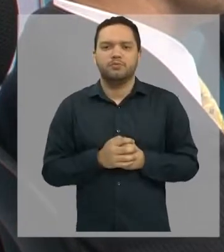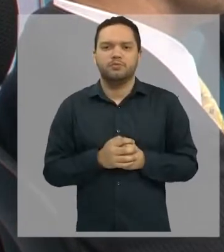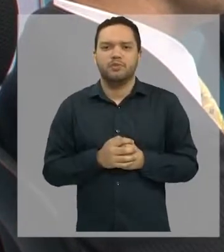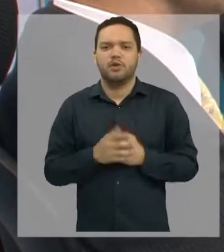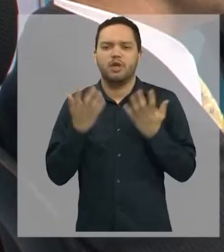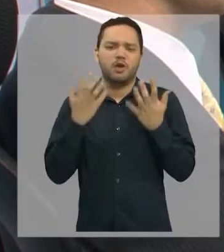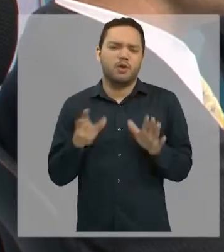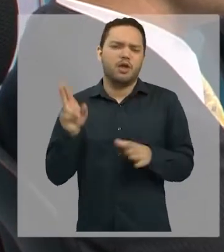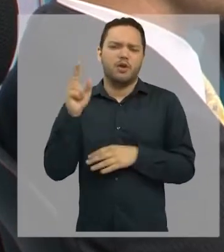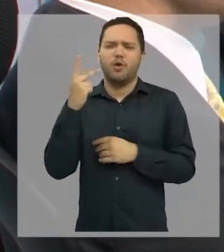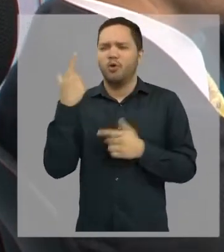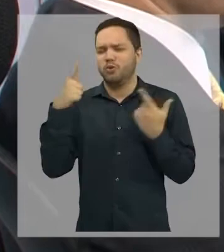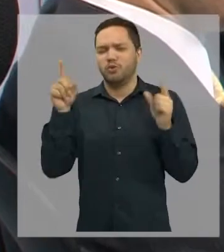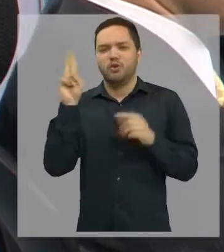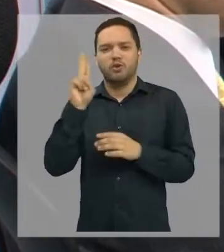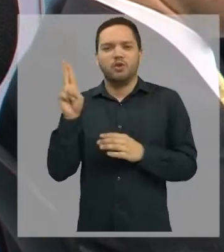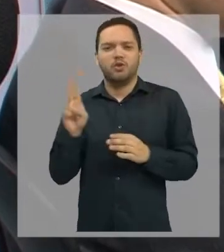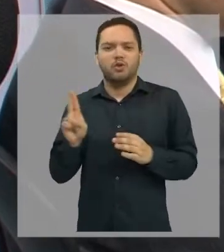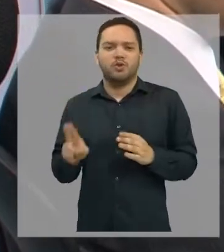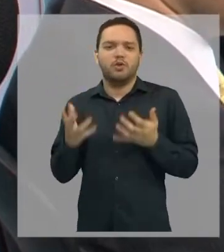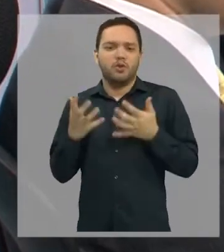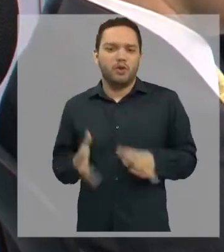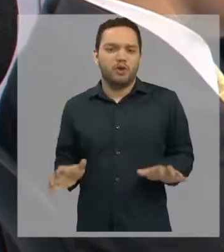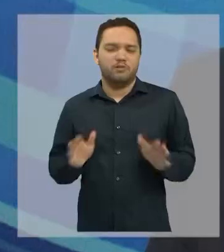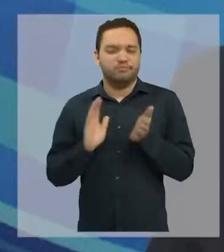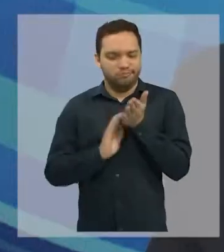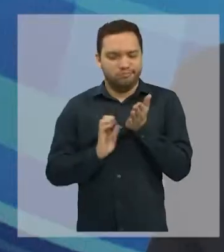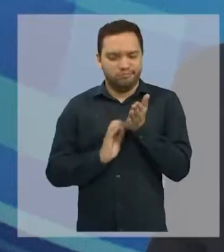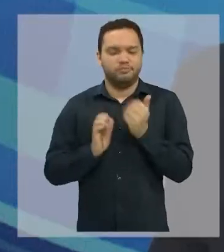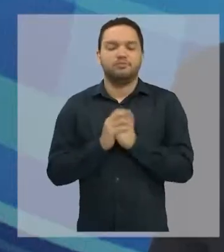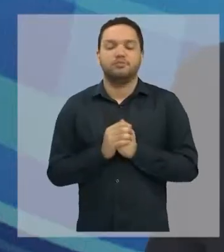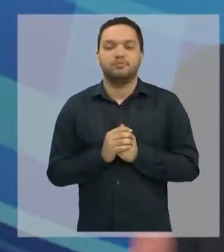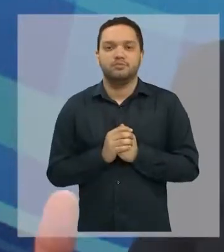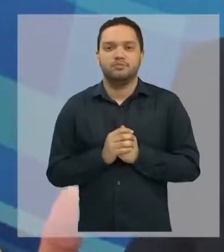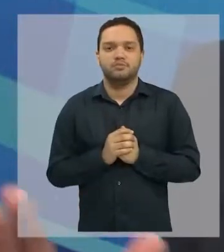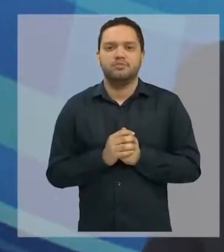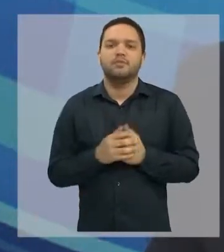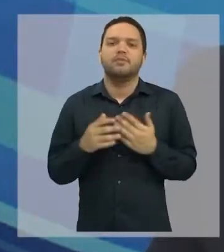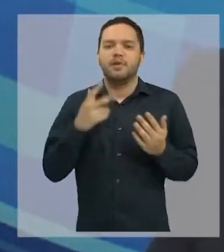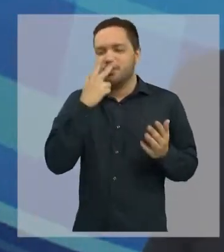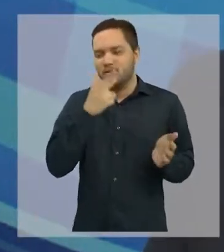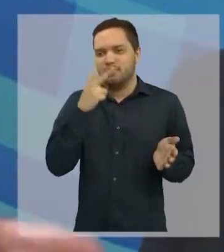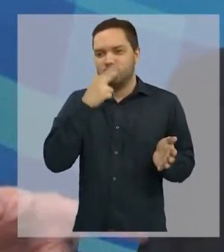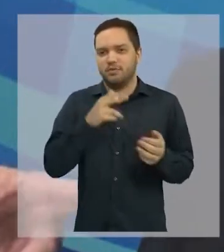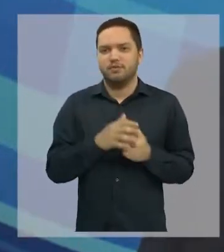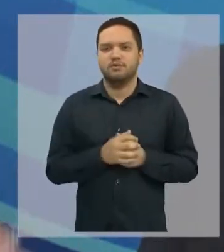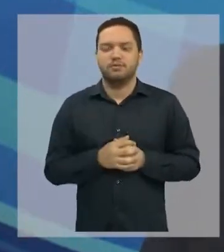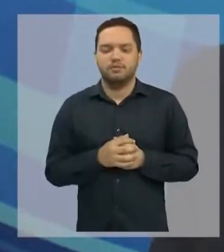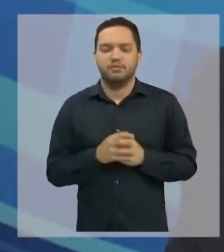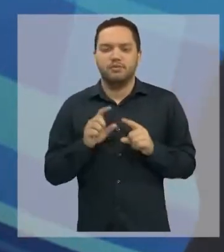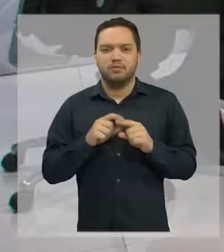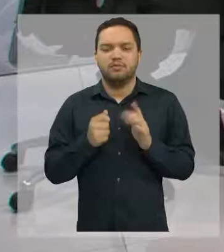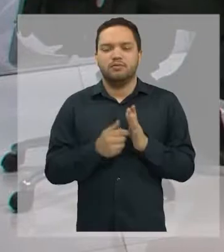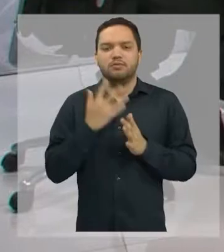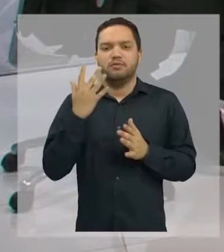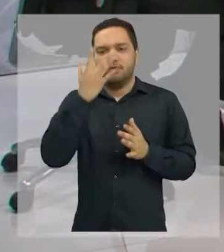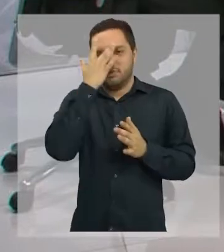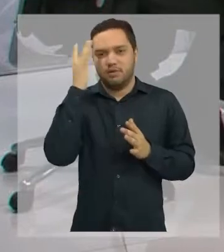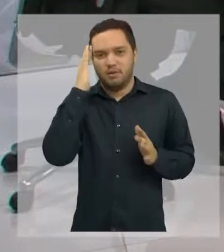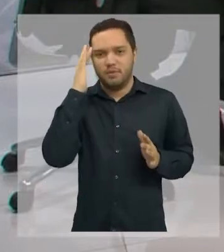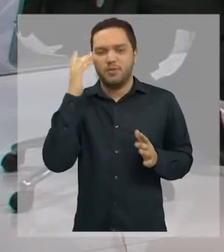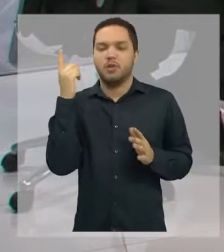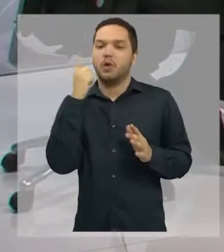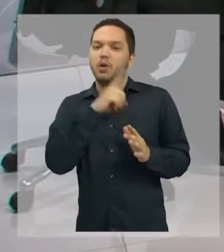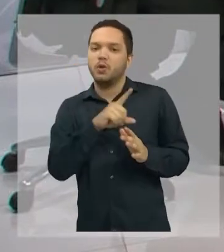vou citar nomes mais próximos para não criar suscetibilidades, mas isso se repete. Rui, mas essas pessoas não foram apadrinhadas, não